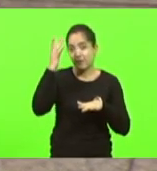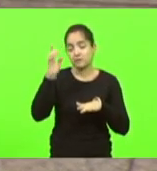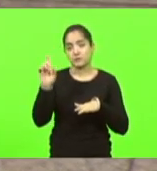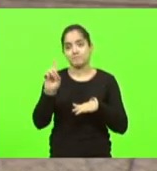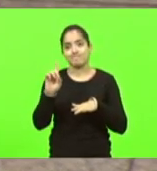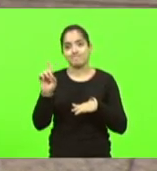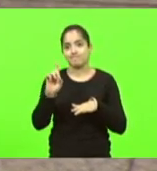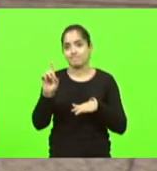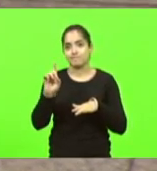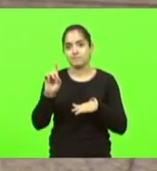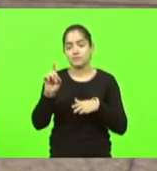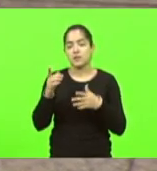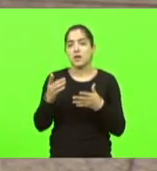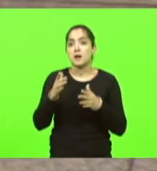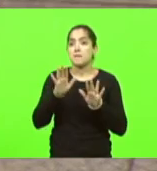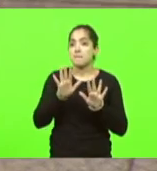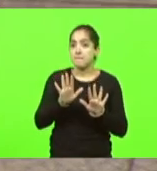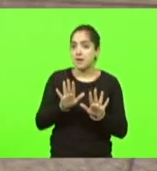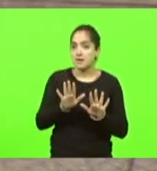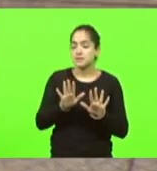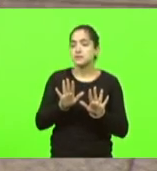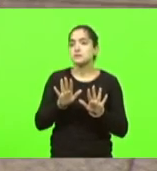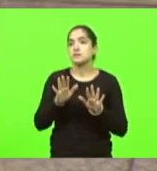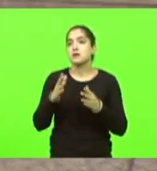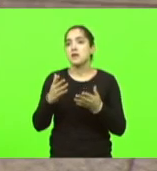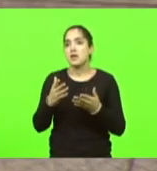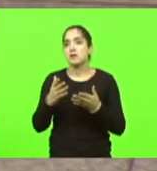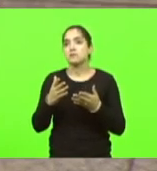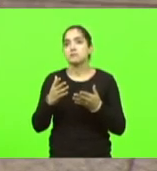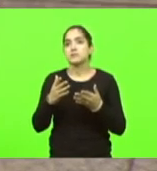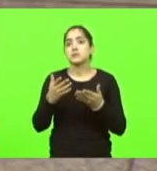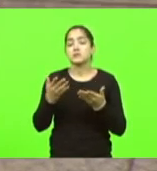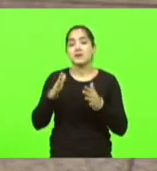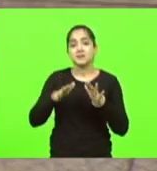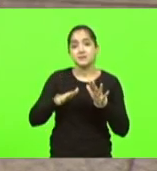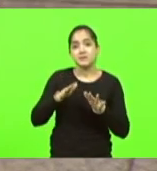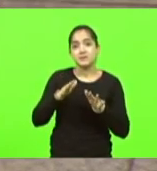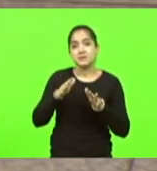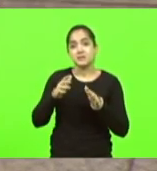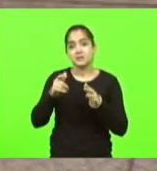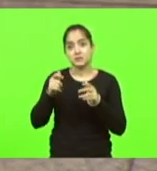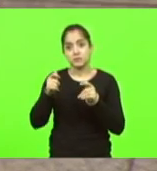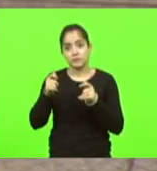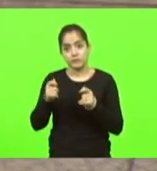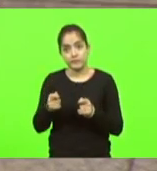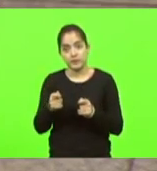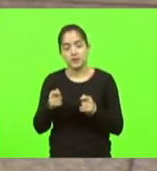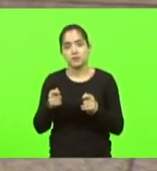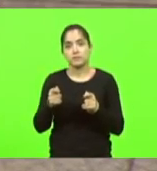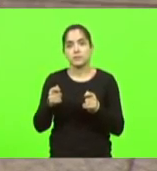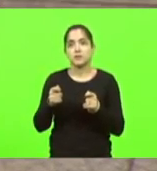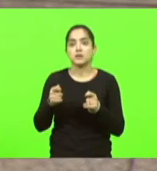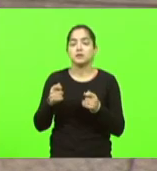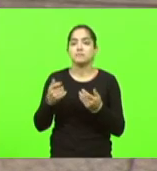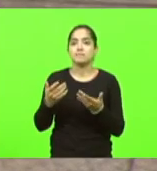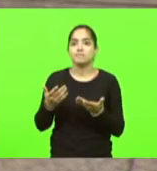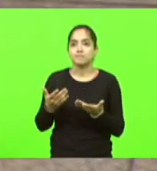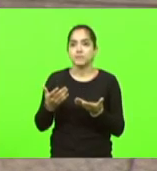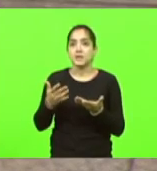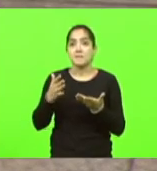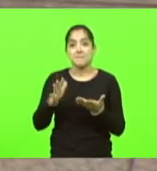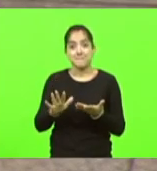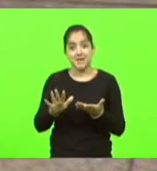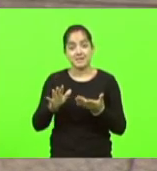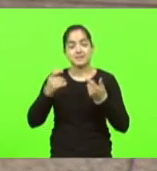mas sim é uma posição dura em primeiro a empreender A análise mas